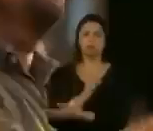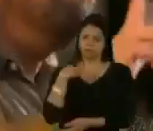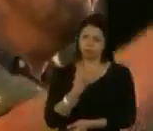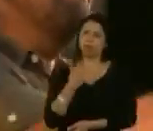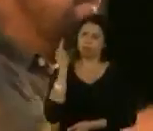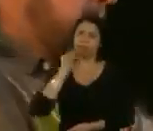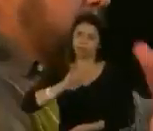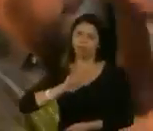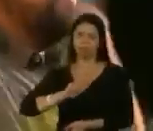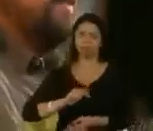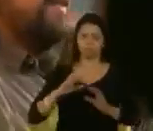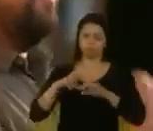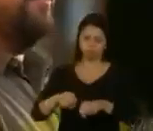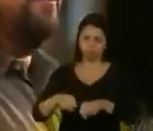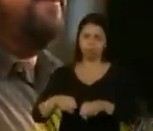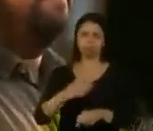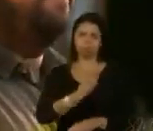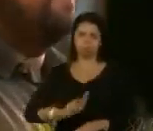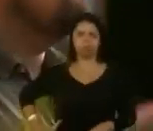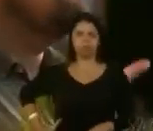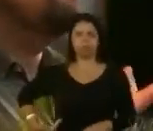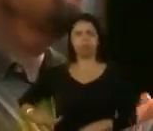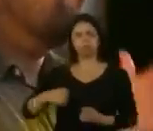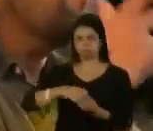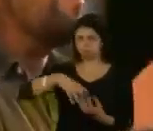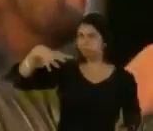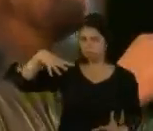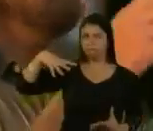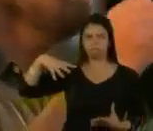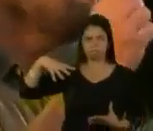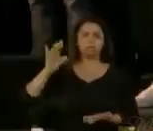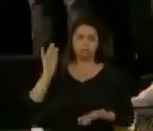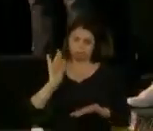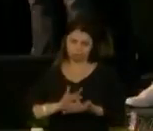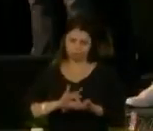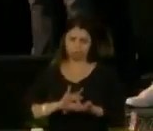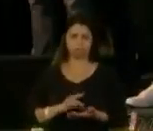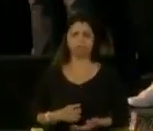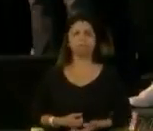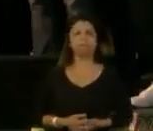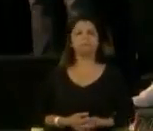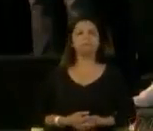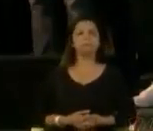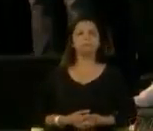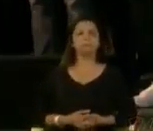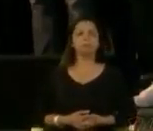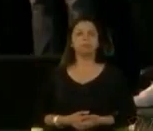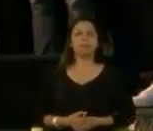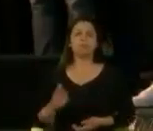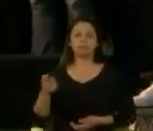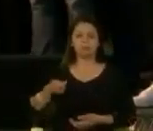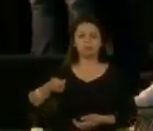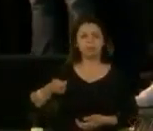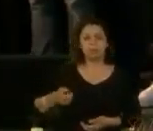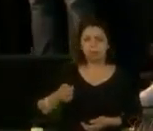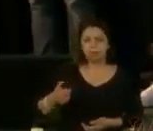lá, como que o milagre da diverdade tivesse acontecido. Estive há poucas semanas em Juiz